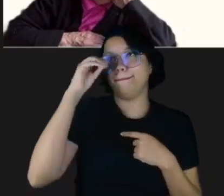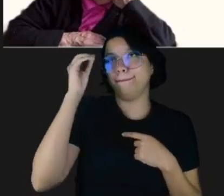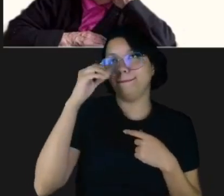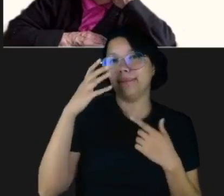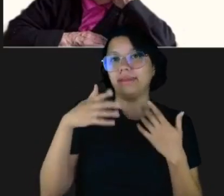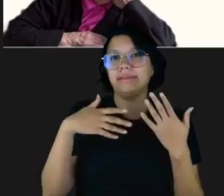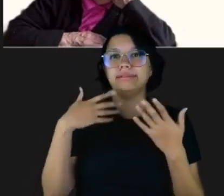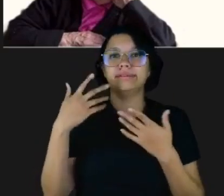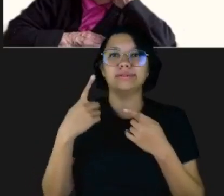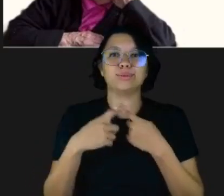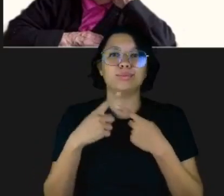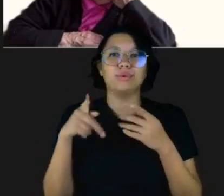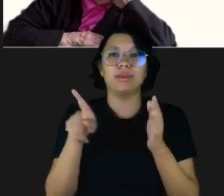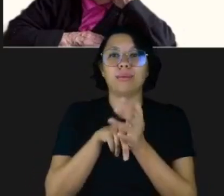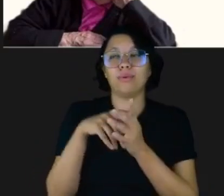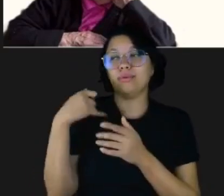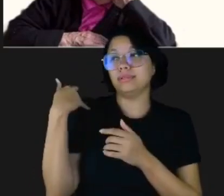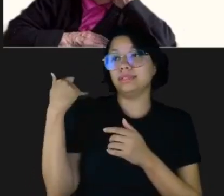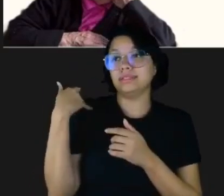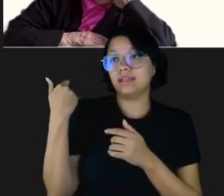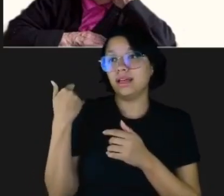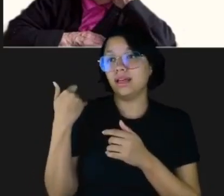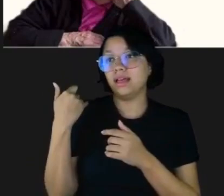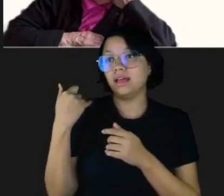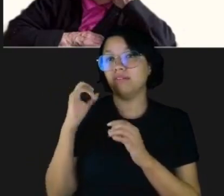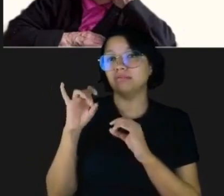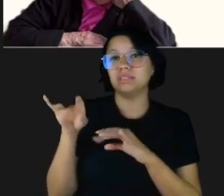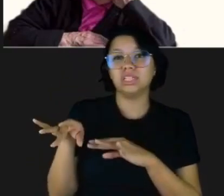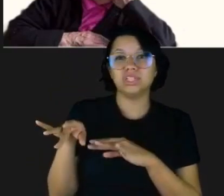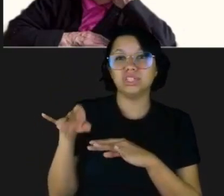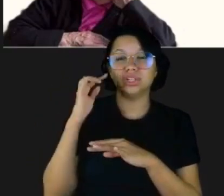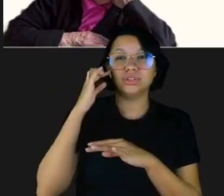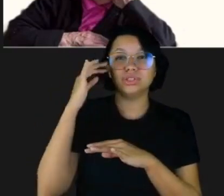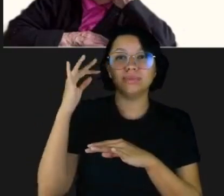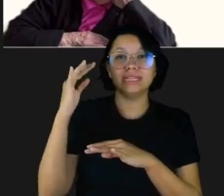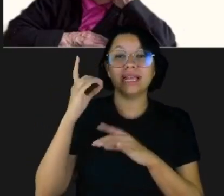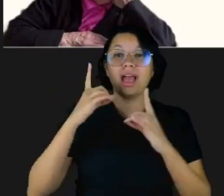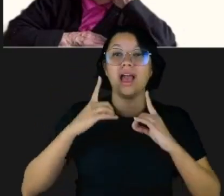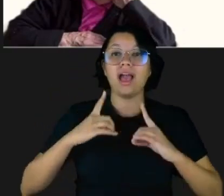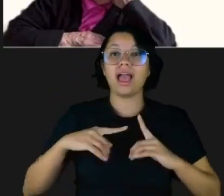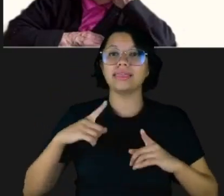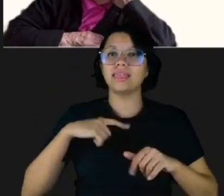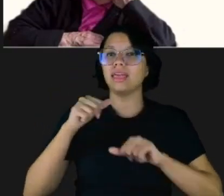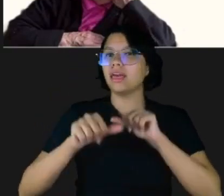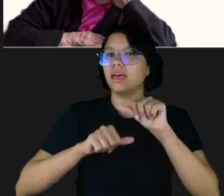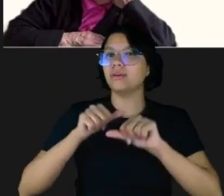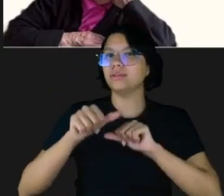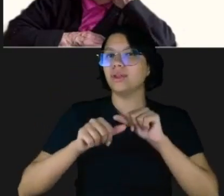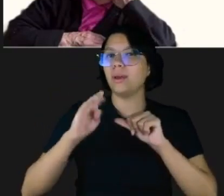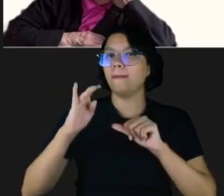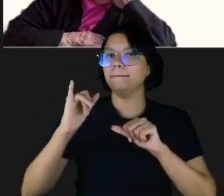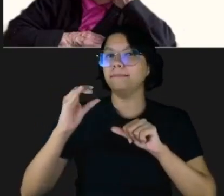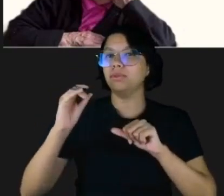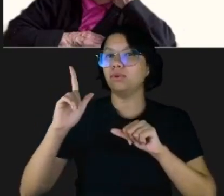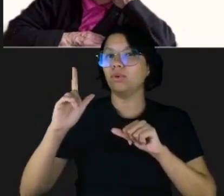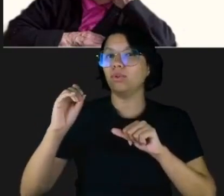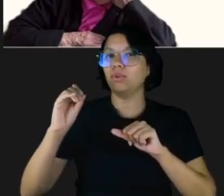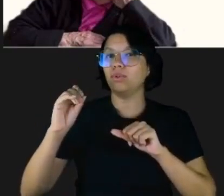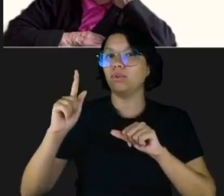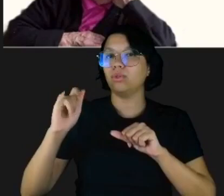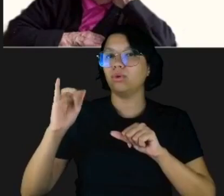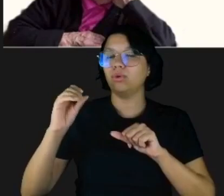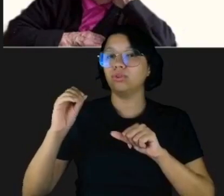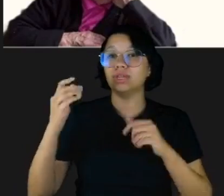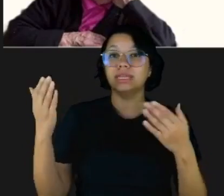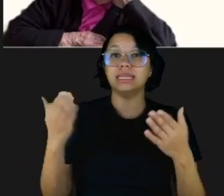de achar que é porque é da idade, e vamos deixando de pensar que a depressão ela tem alterações que são biológicas. E